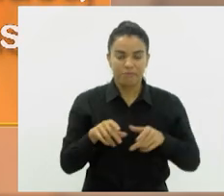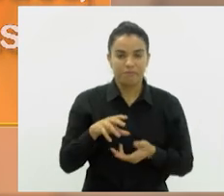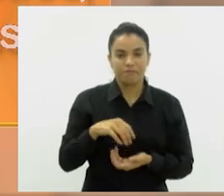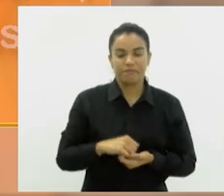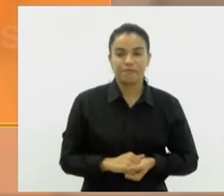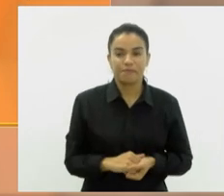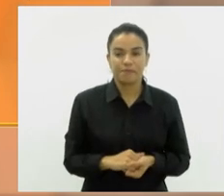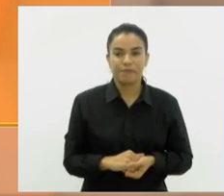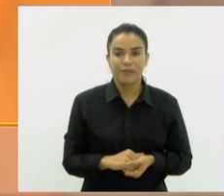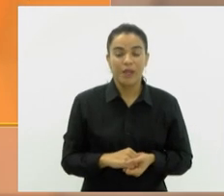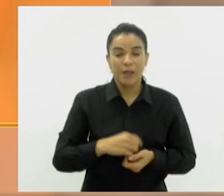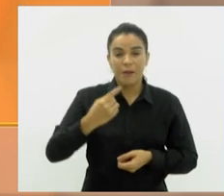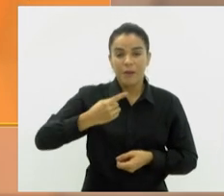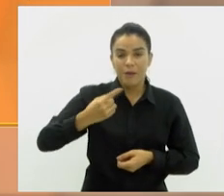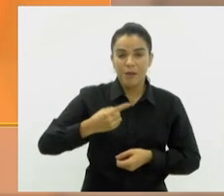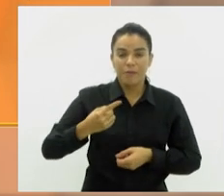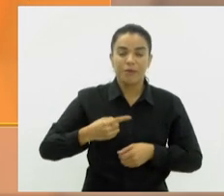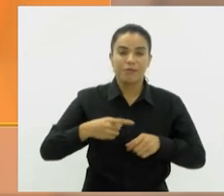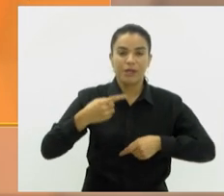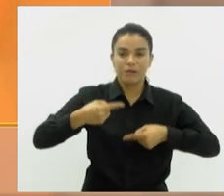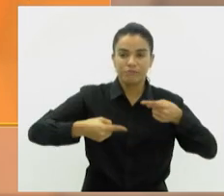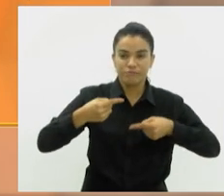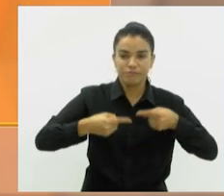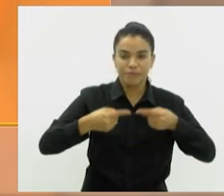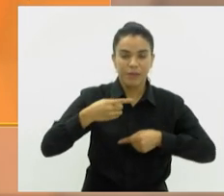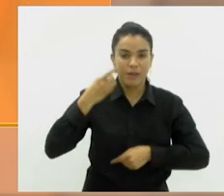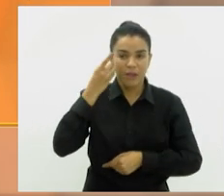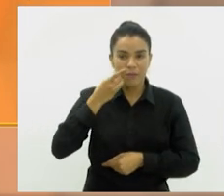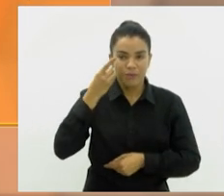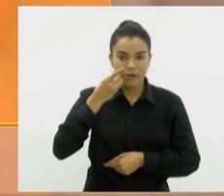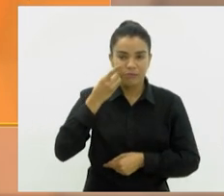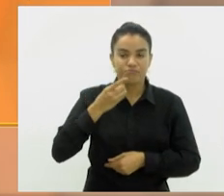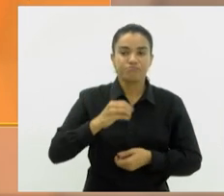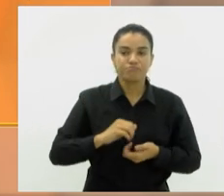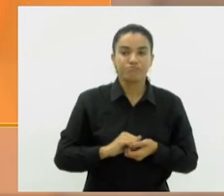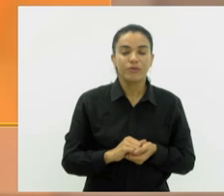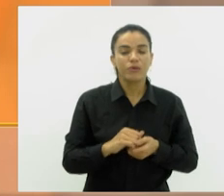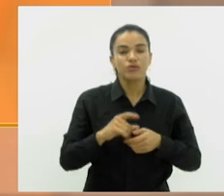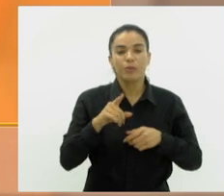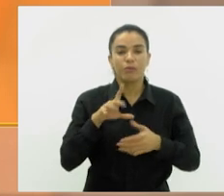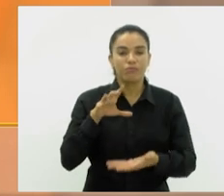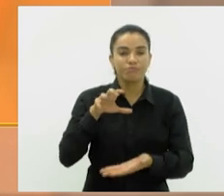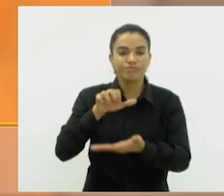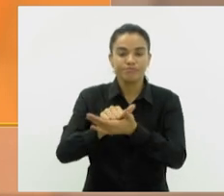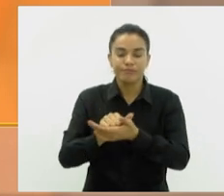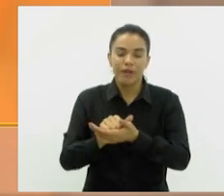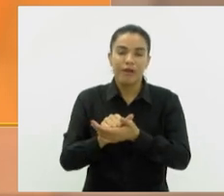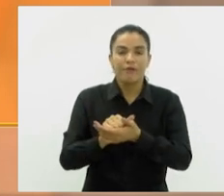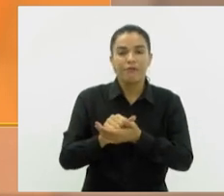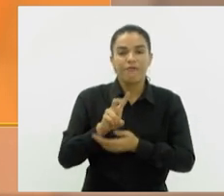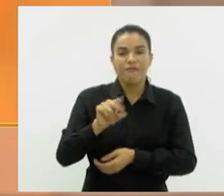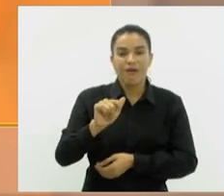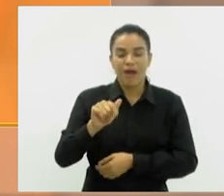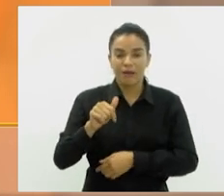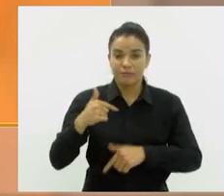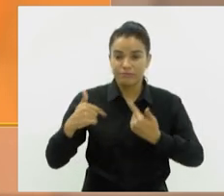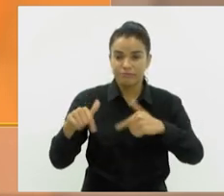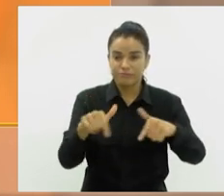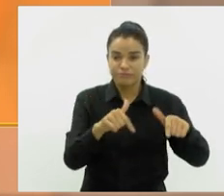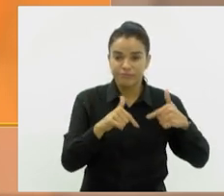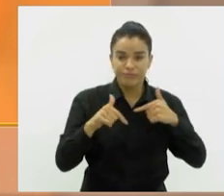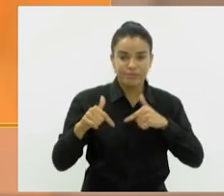compras em primeira discussão projeto do deputado Júlio Rocha que reserva vaga de empregos nas empresas